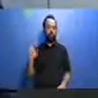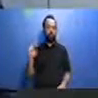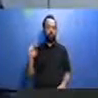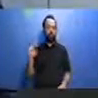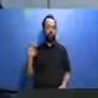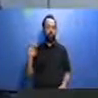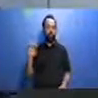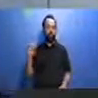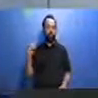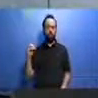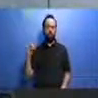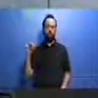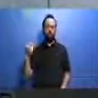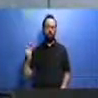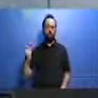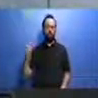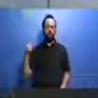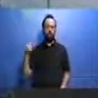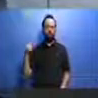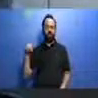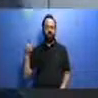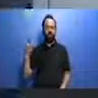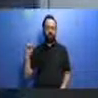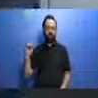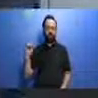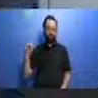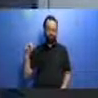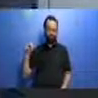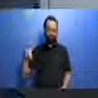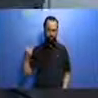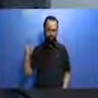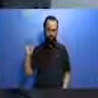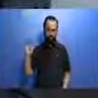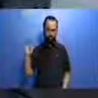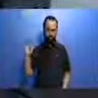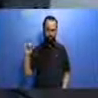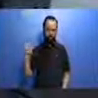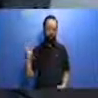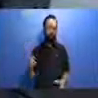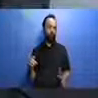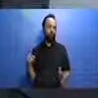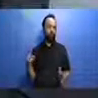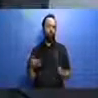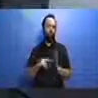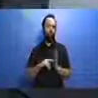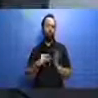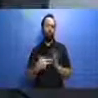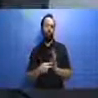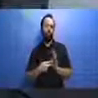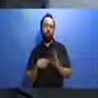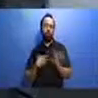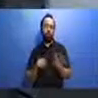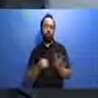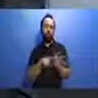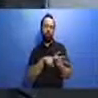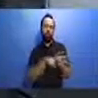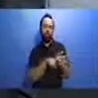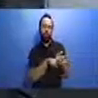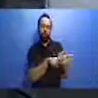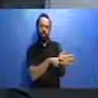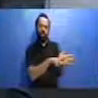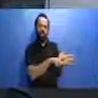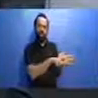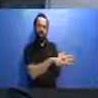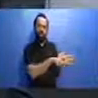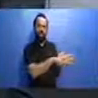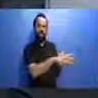significa verme, vermes achatados. Nós temos aqui 3 exemplos, dentre eles não é parasita,